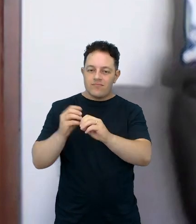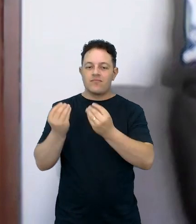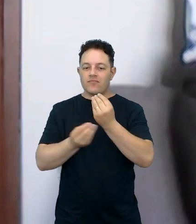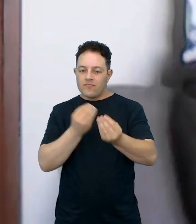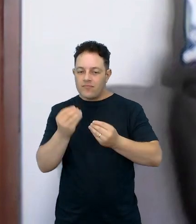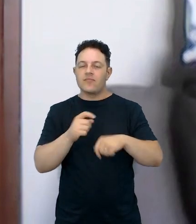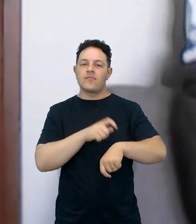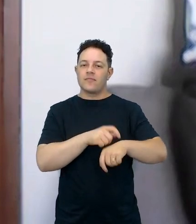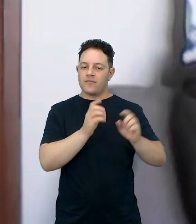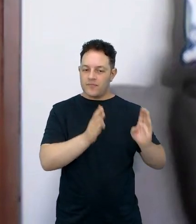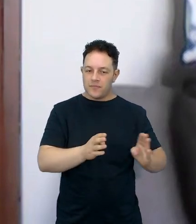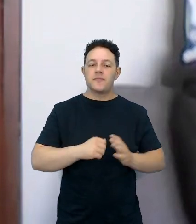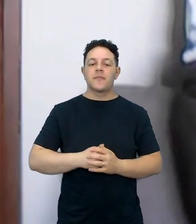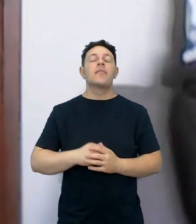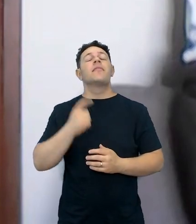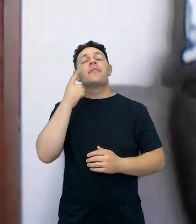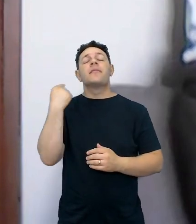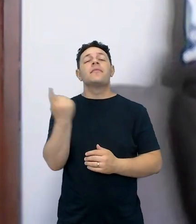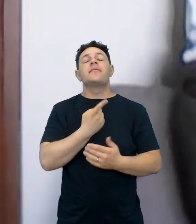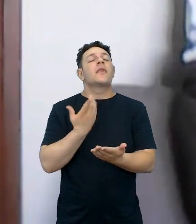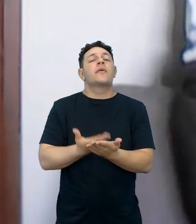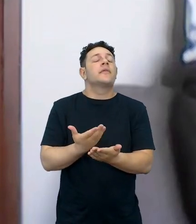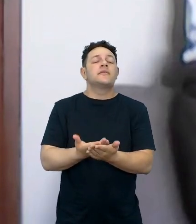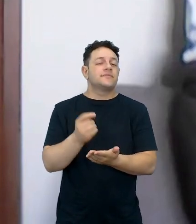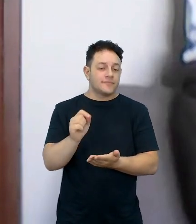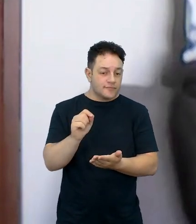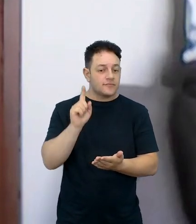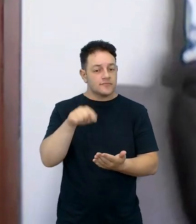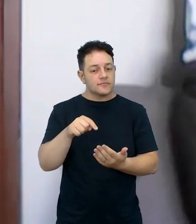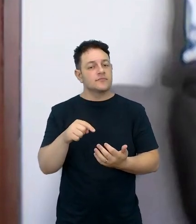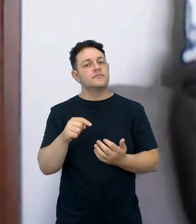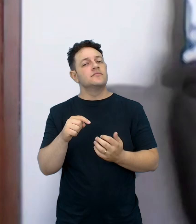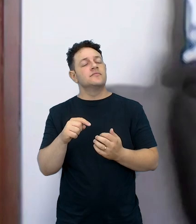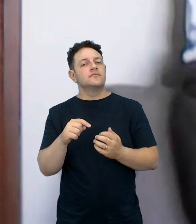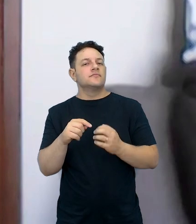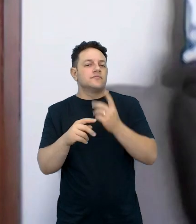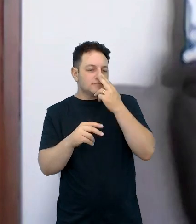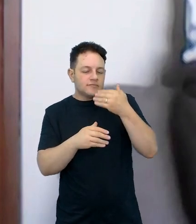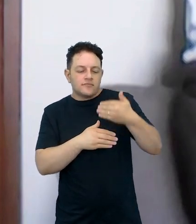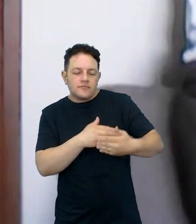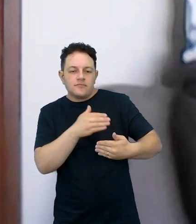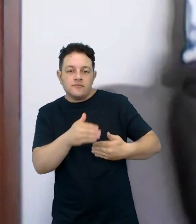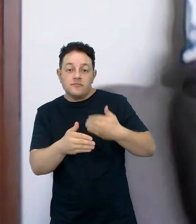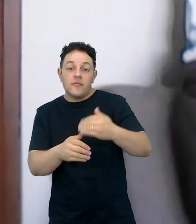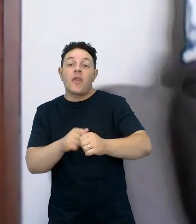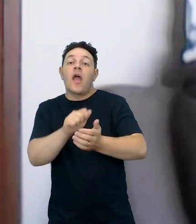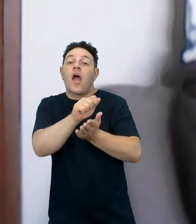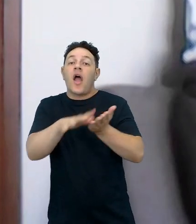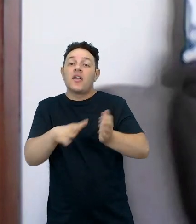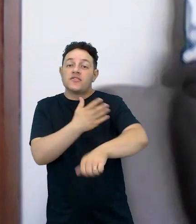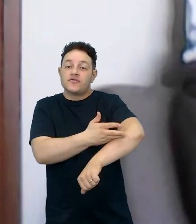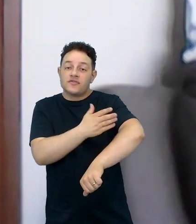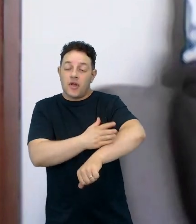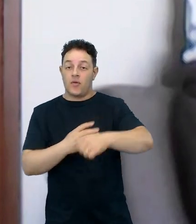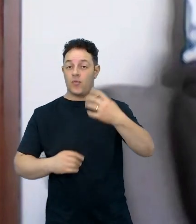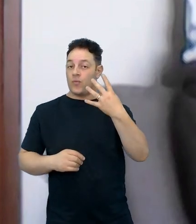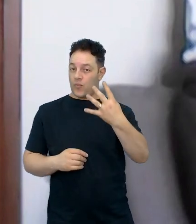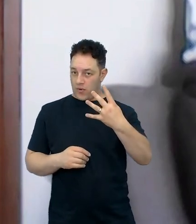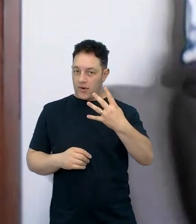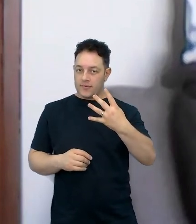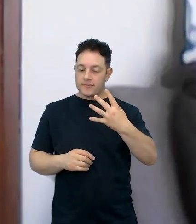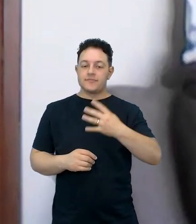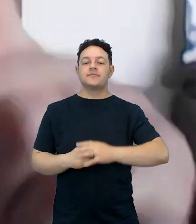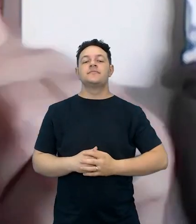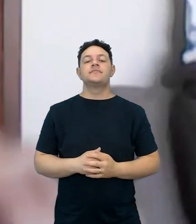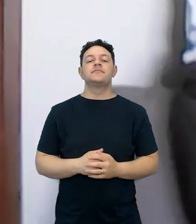ano e série, e vamos estudar um pouquinho a sequência de atividade 4, tá, do material Aprender